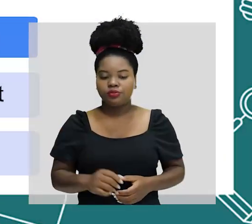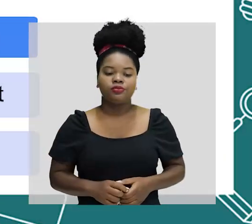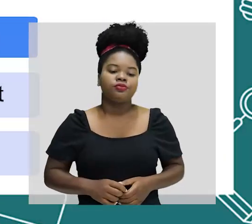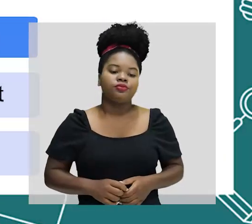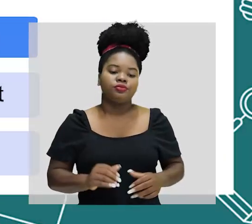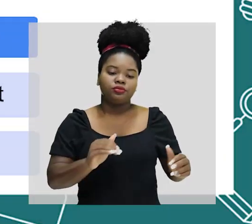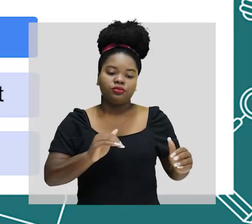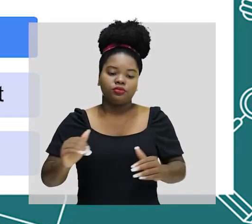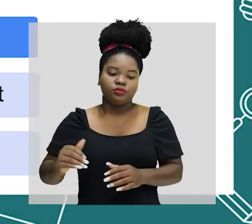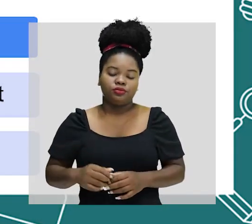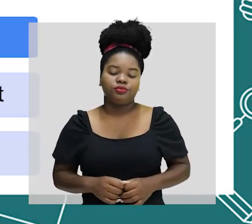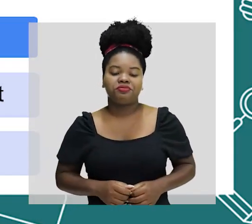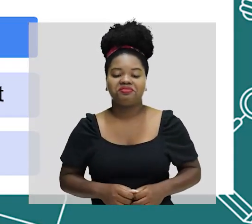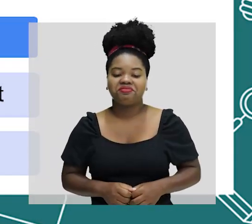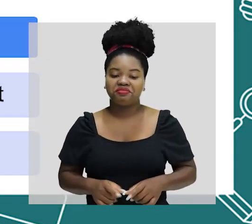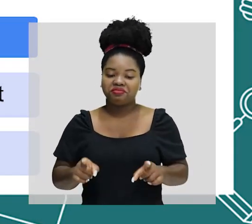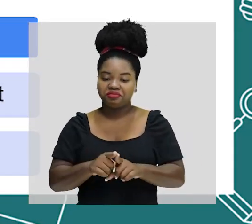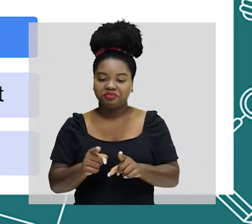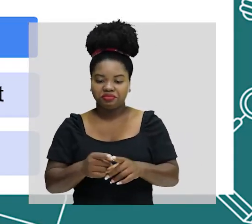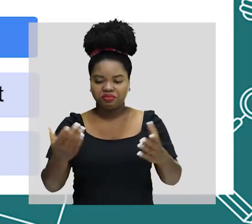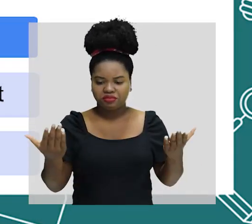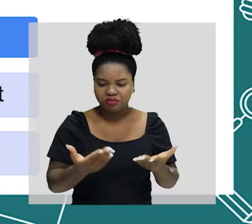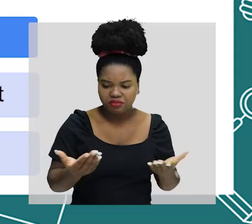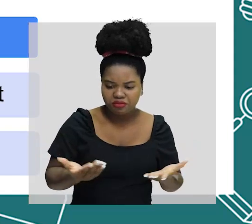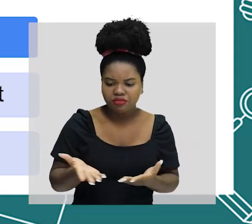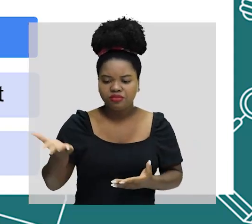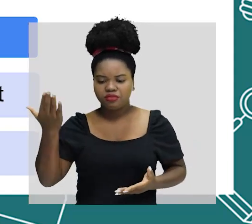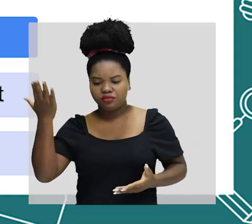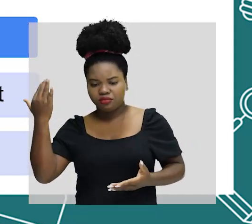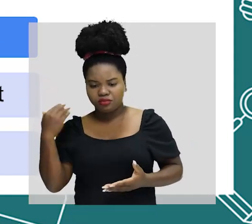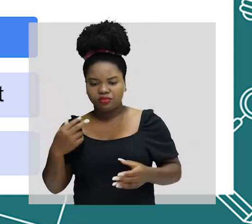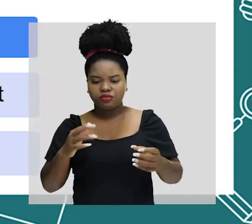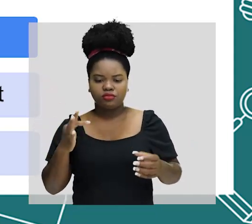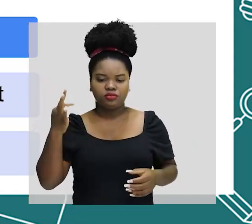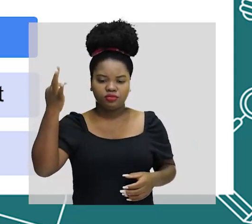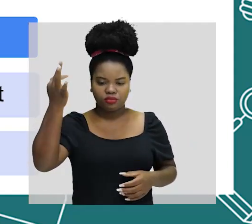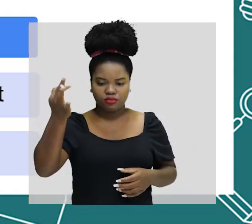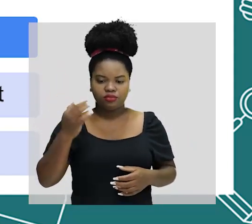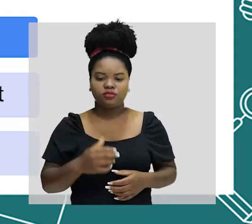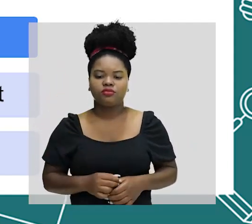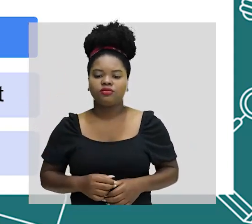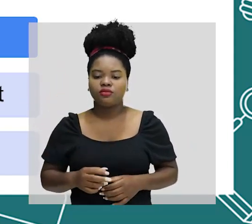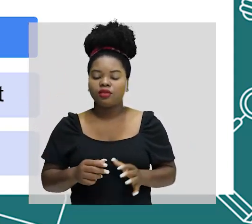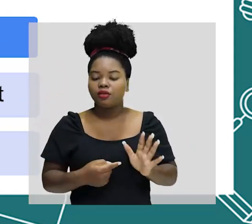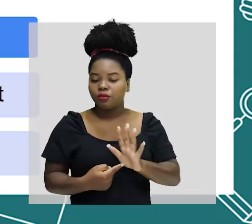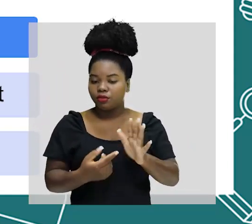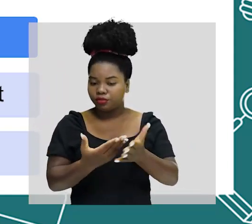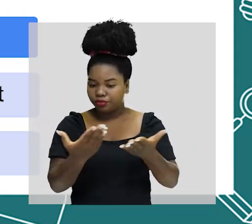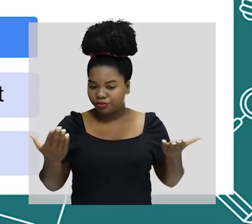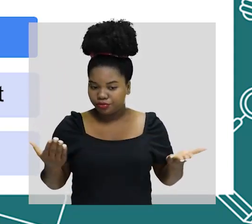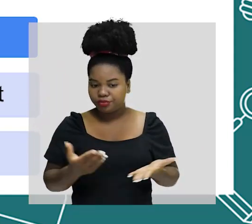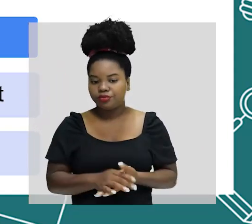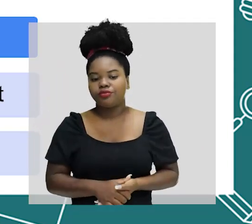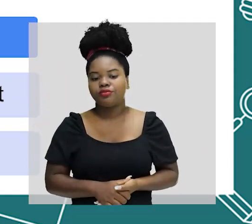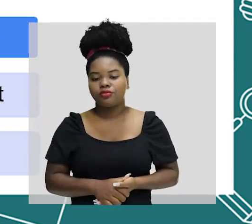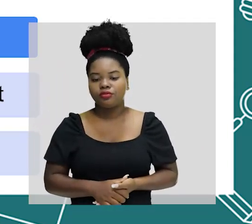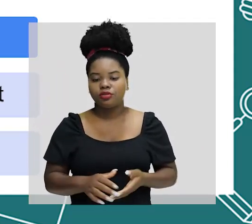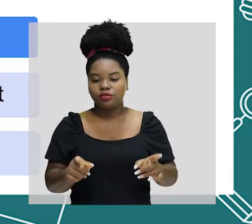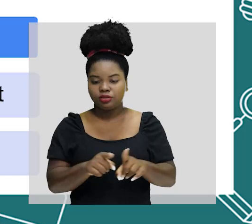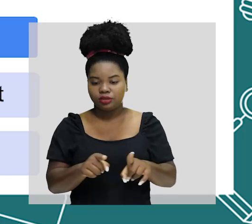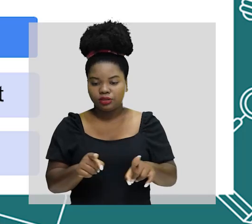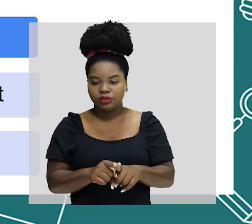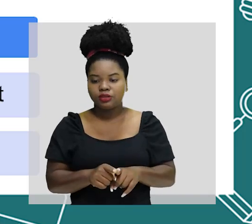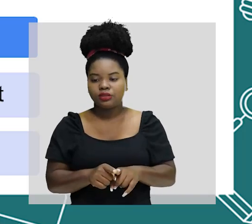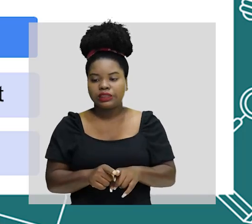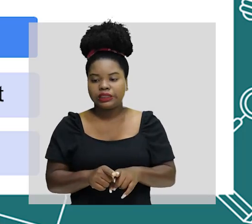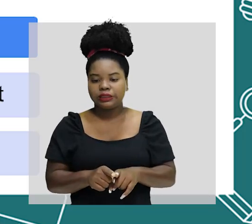Além disso, do presente, do passado e do futuro contínuo que eu demonstrei anteriormente, e dessas situações de